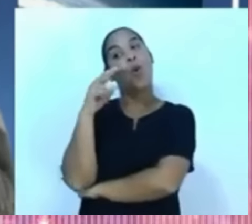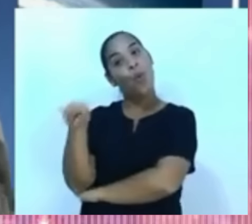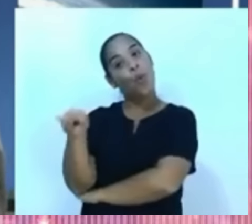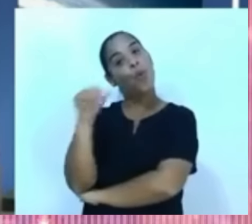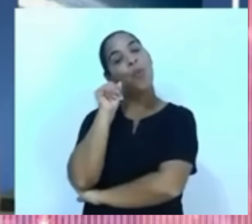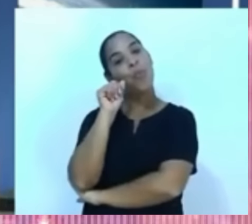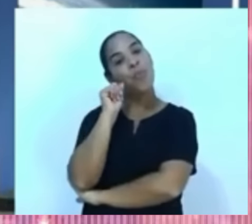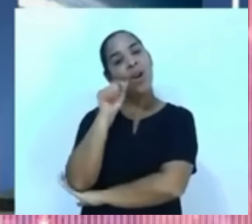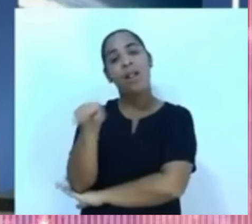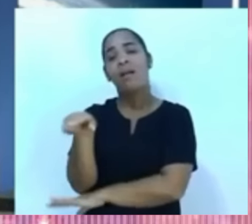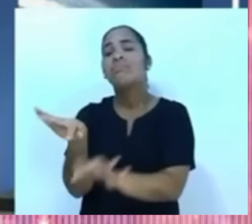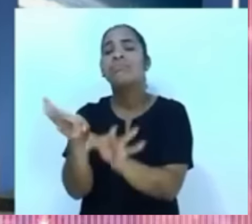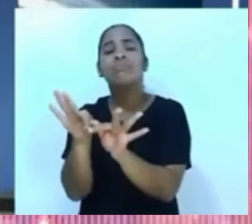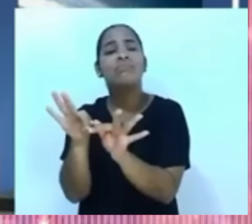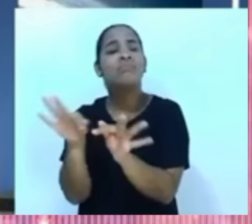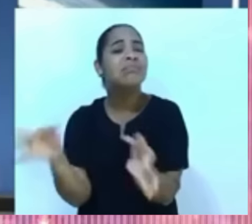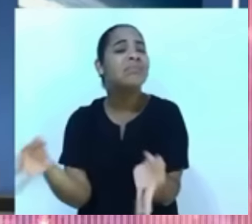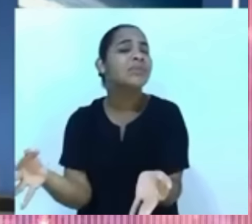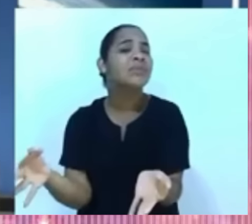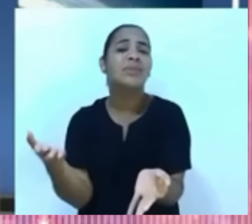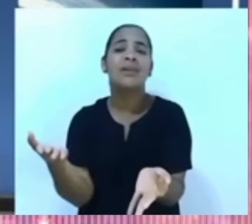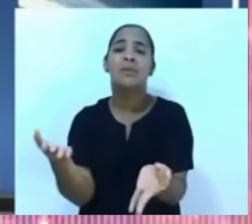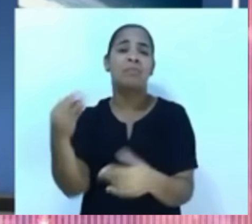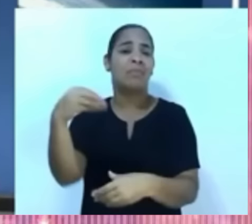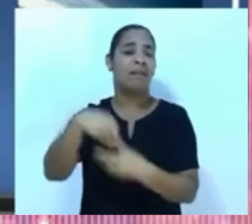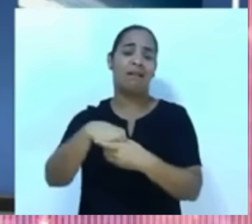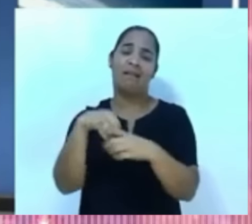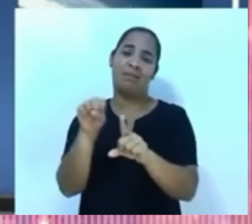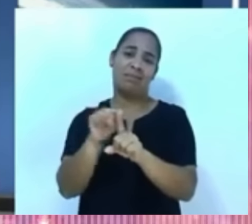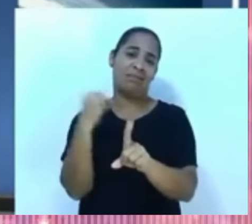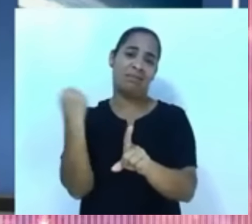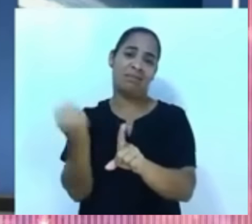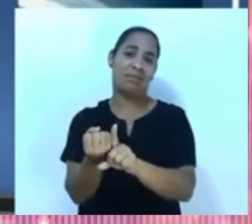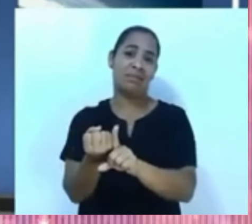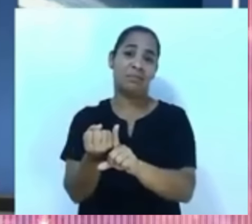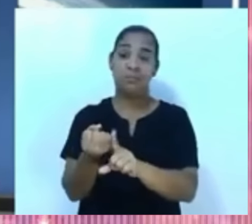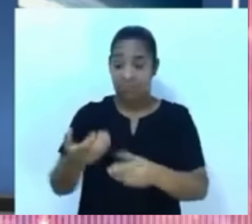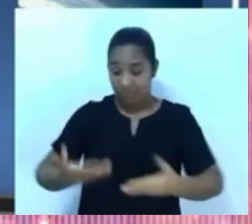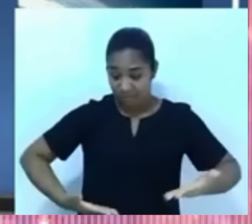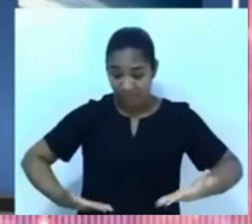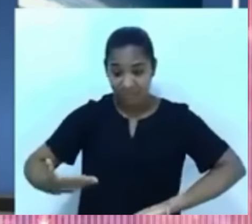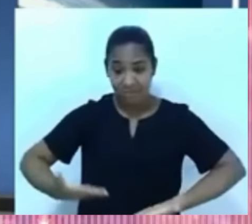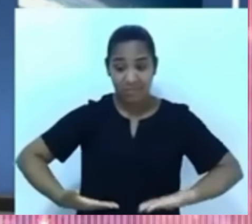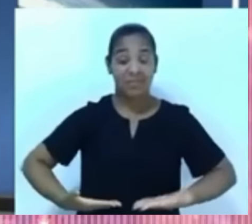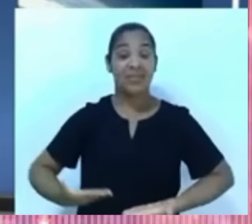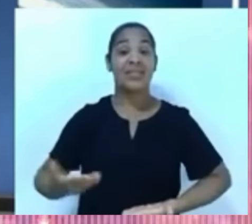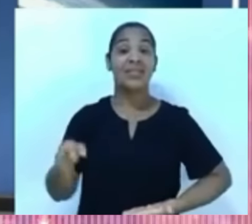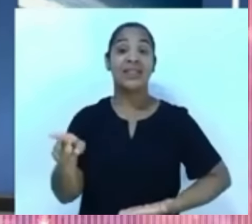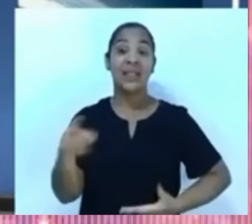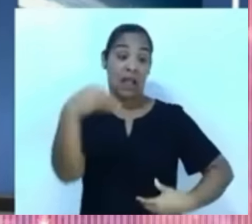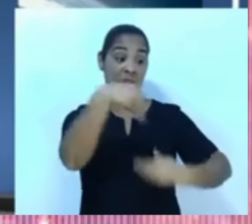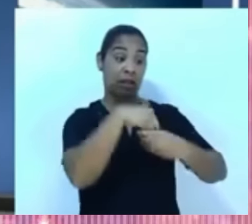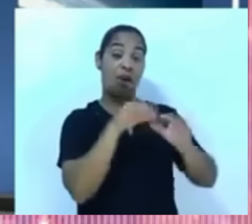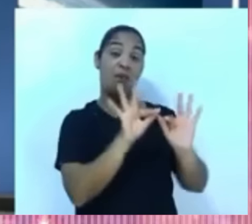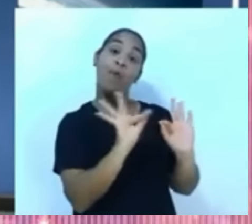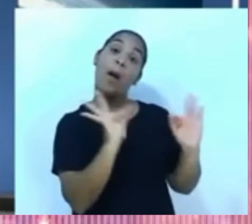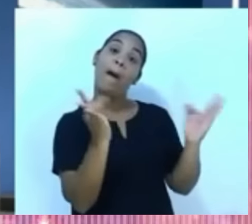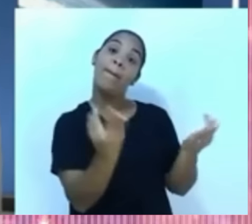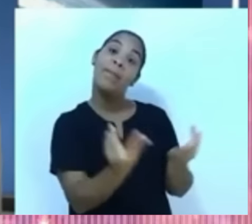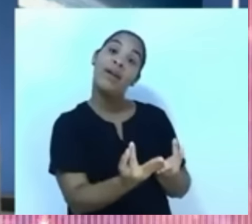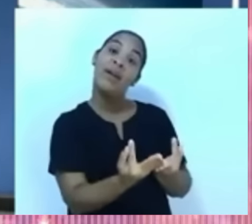modesta na tradição social funcionária de uma família Gentil